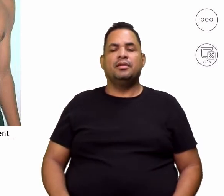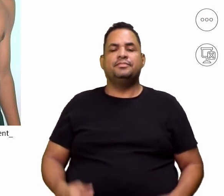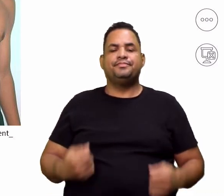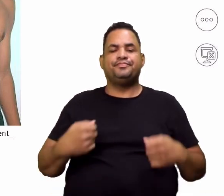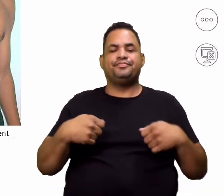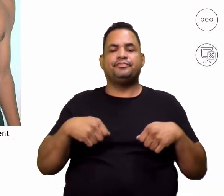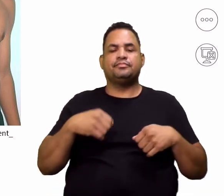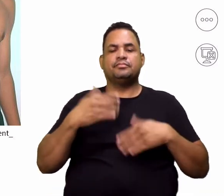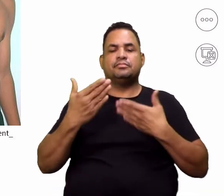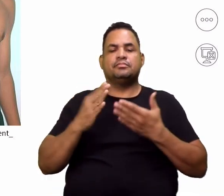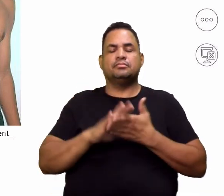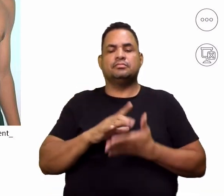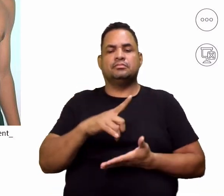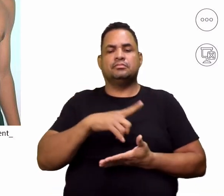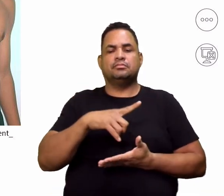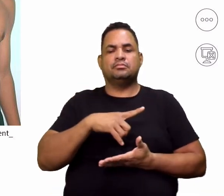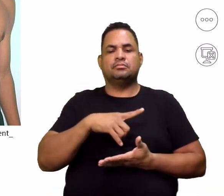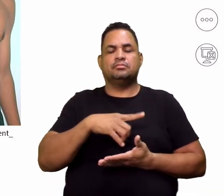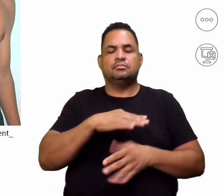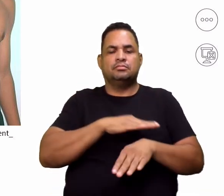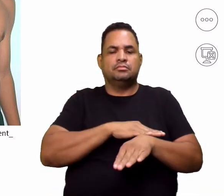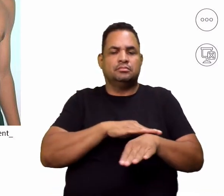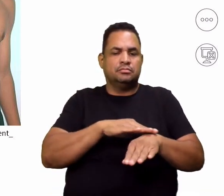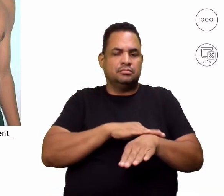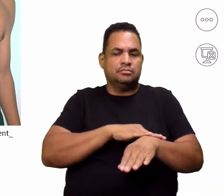poder, devido à presença desses tecidos